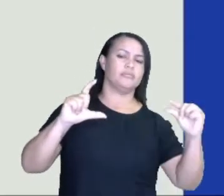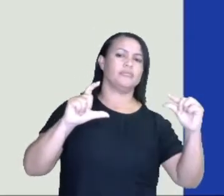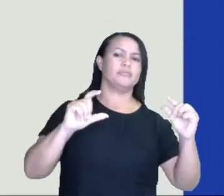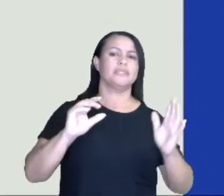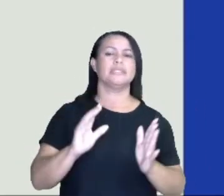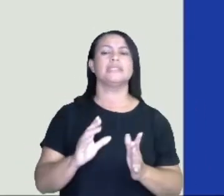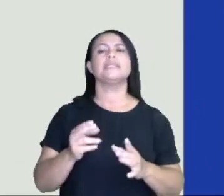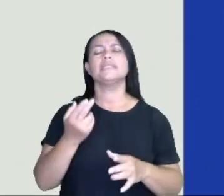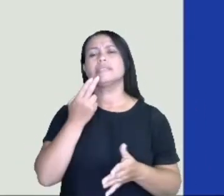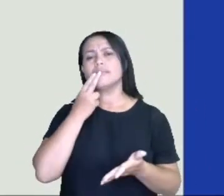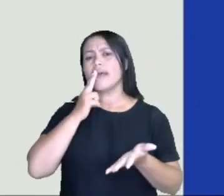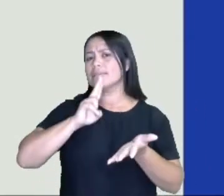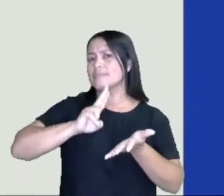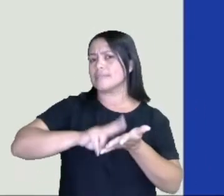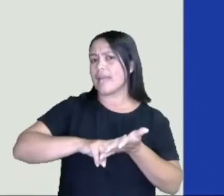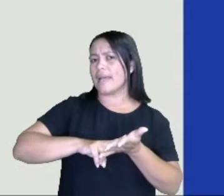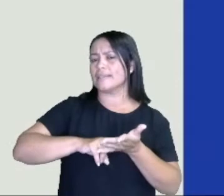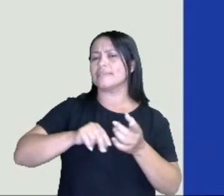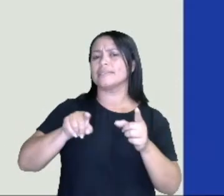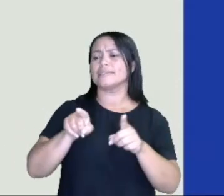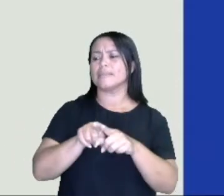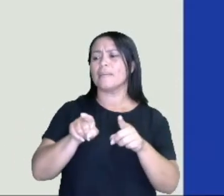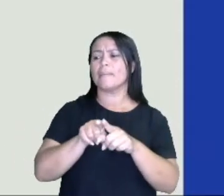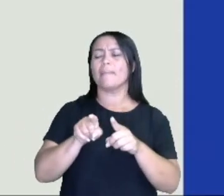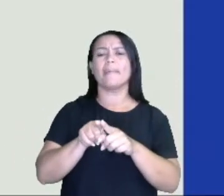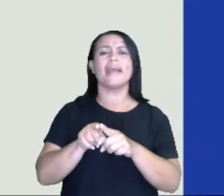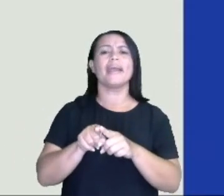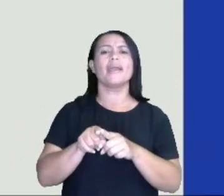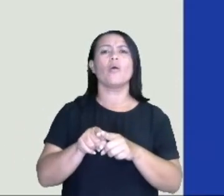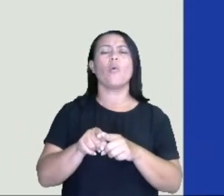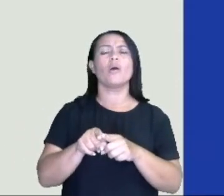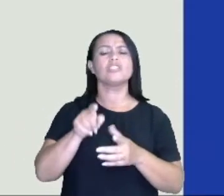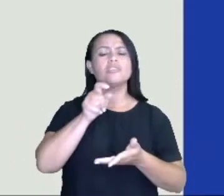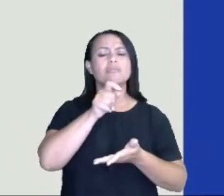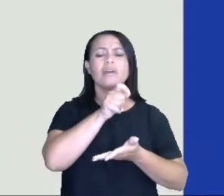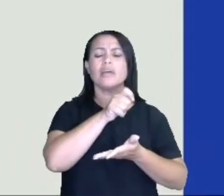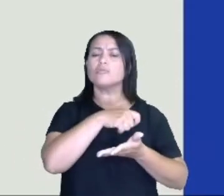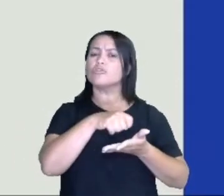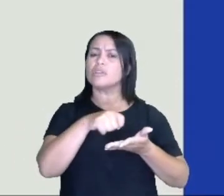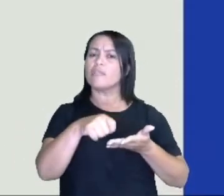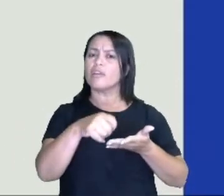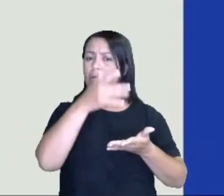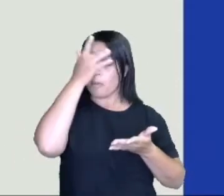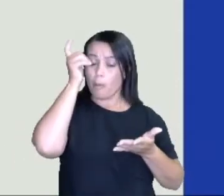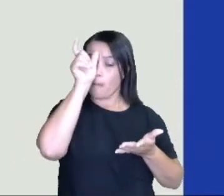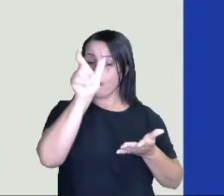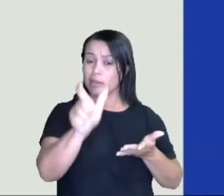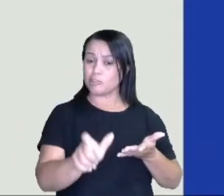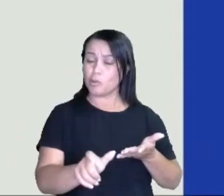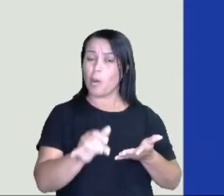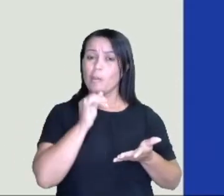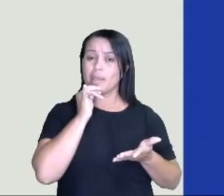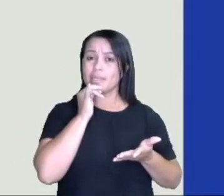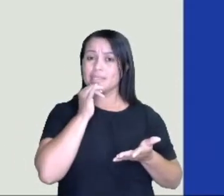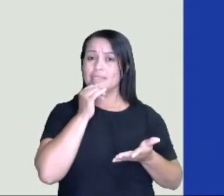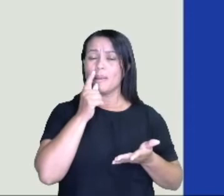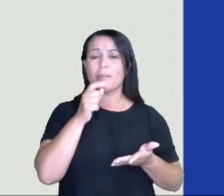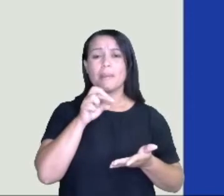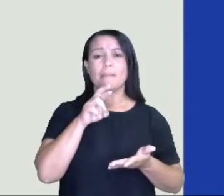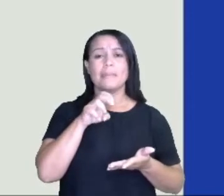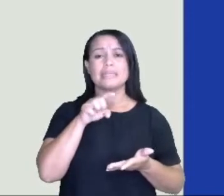Nas cartas, ao nos dirigimos com ênfase a alguém, vamos lá?